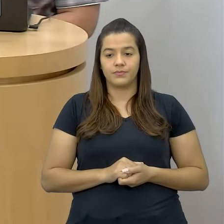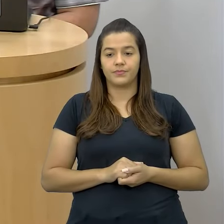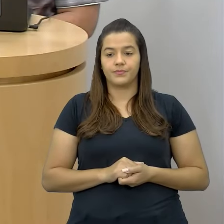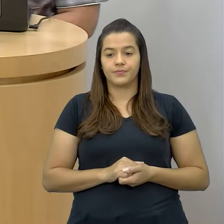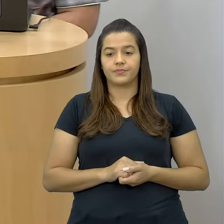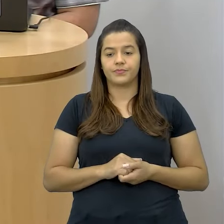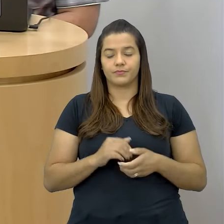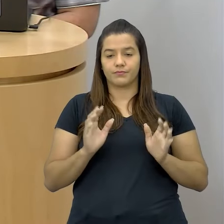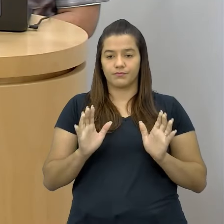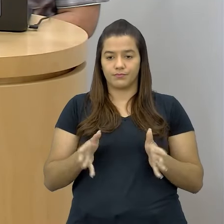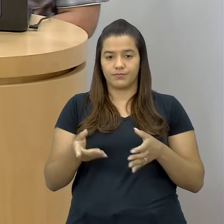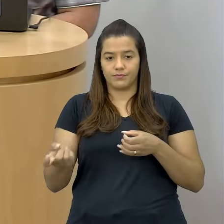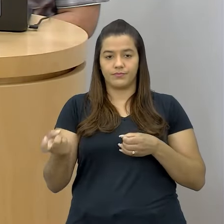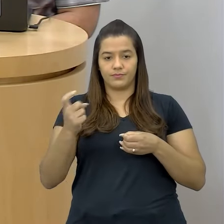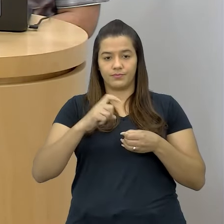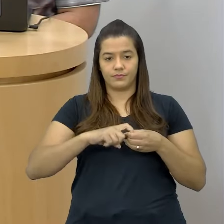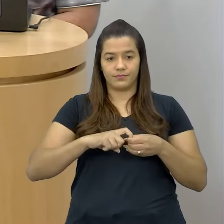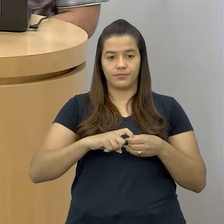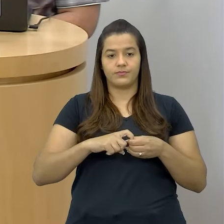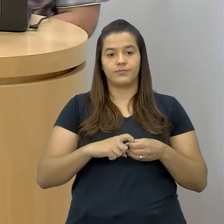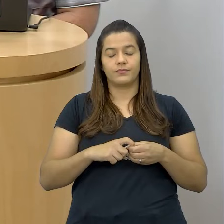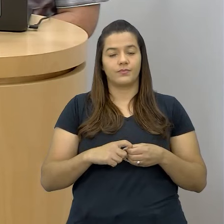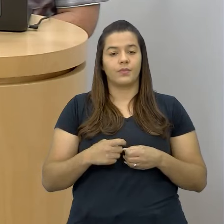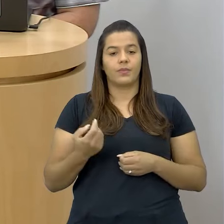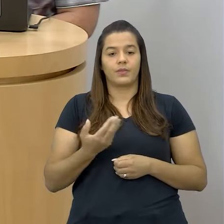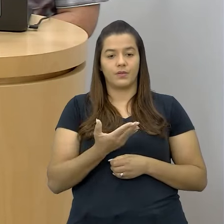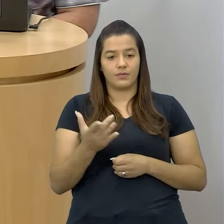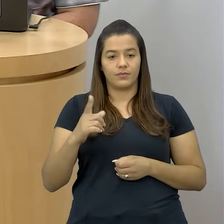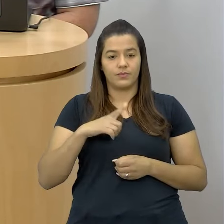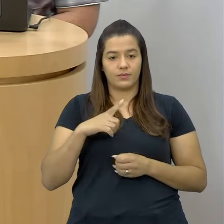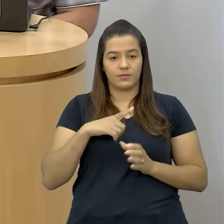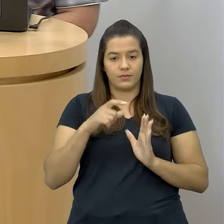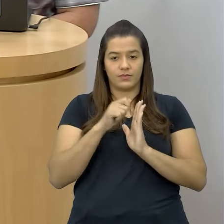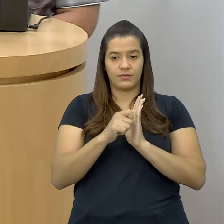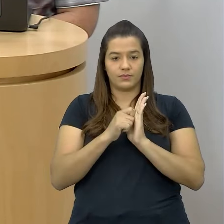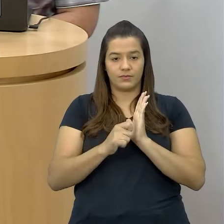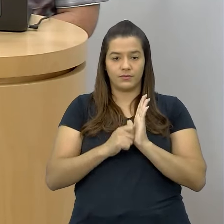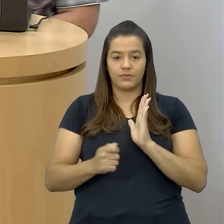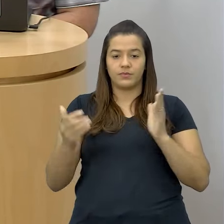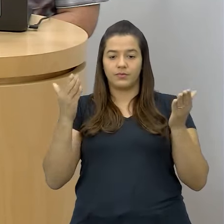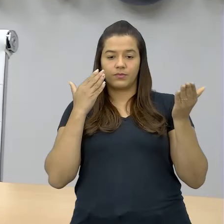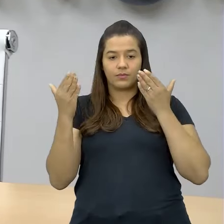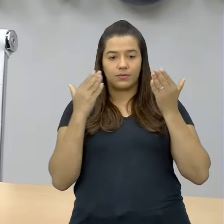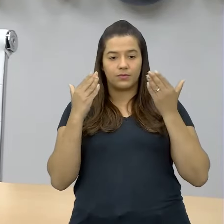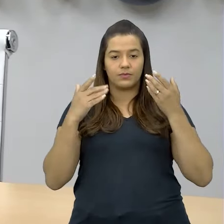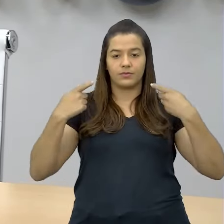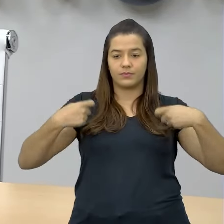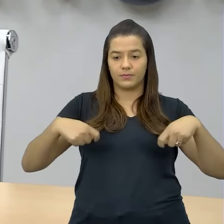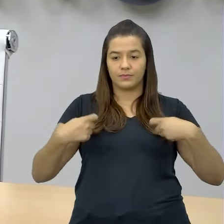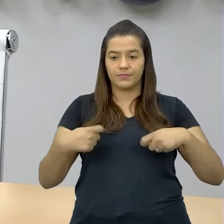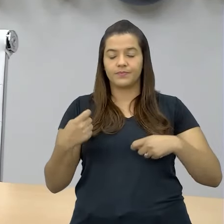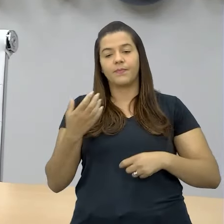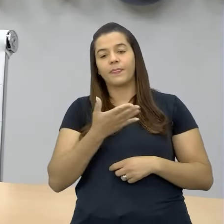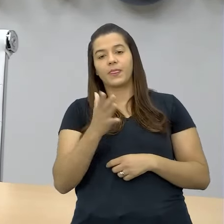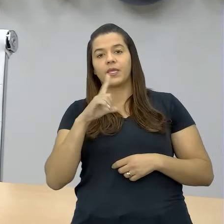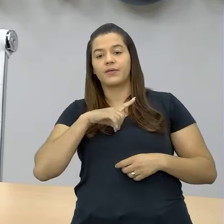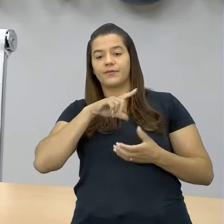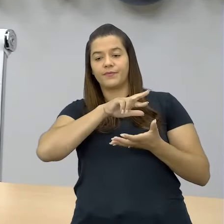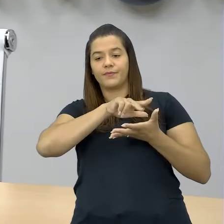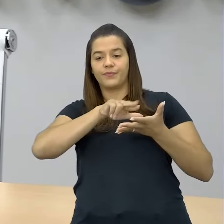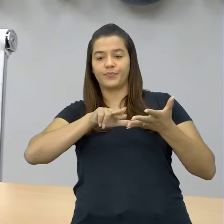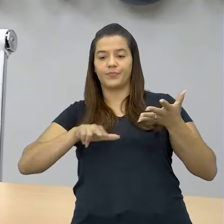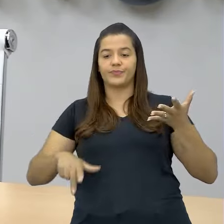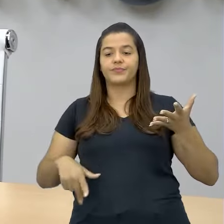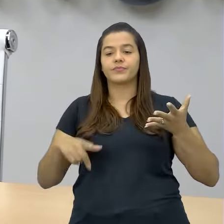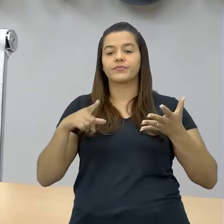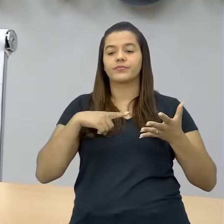Bom, estamos de volta. Acredito que vocês tenham feito as comparações necessárias e devem ter levantado vários